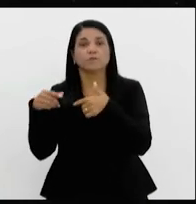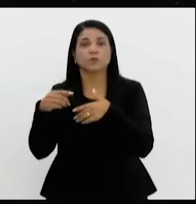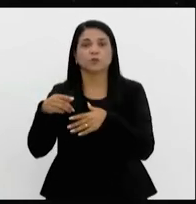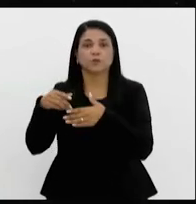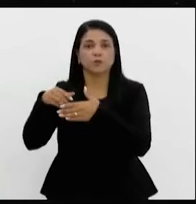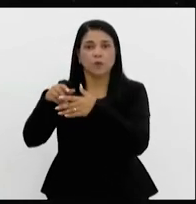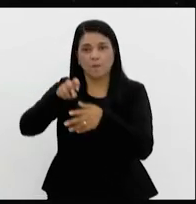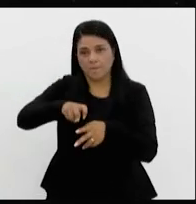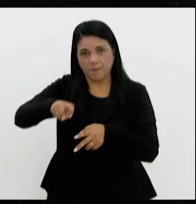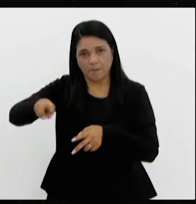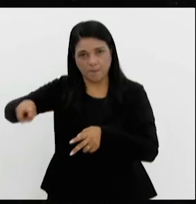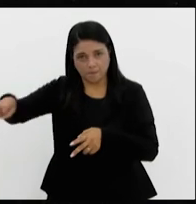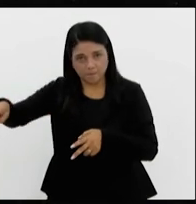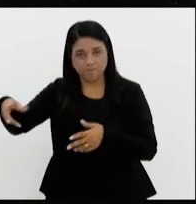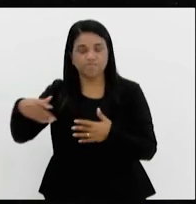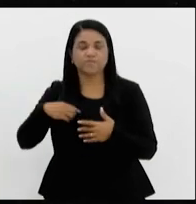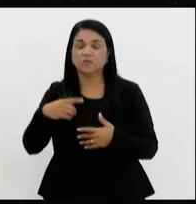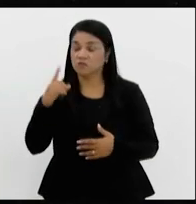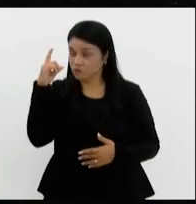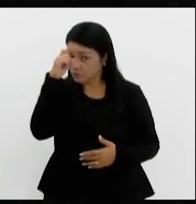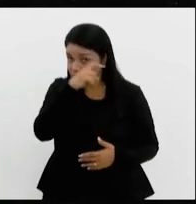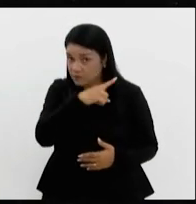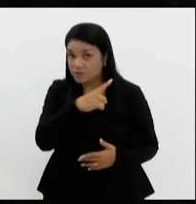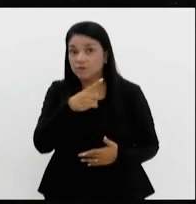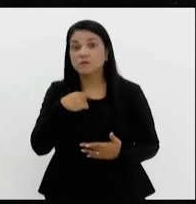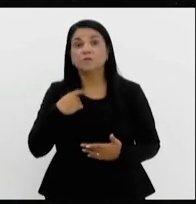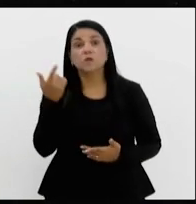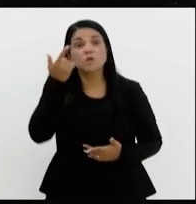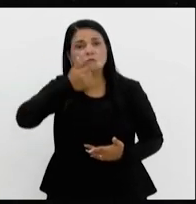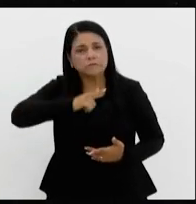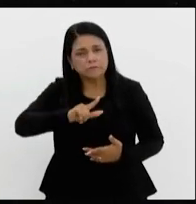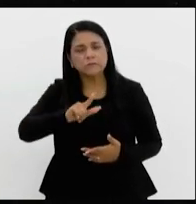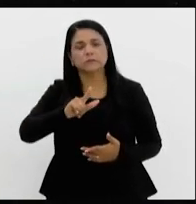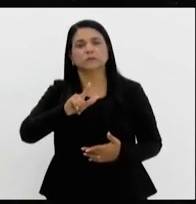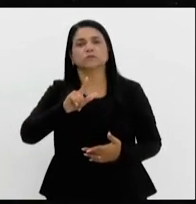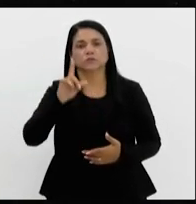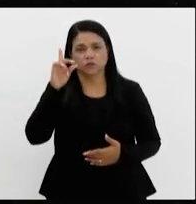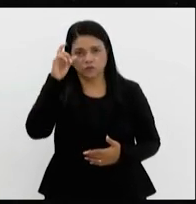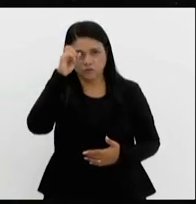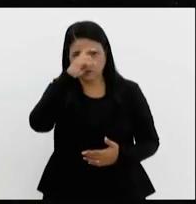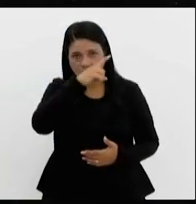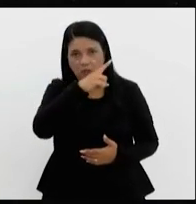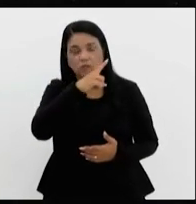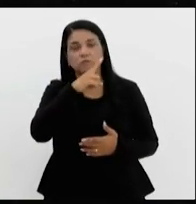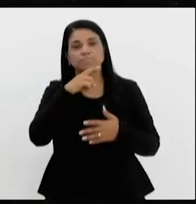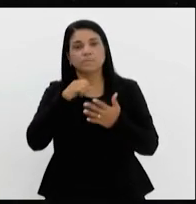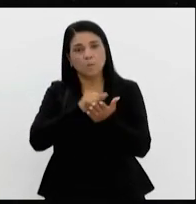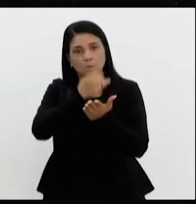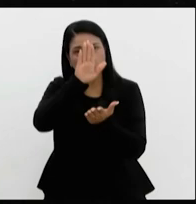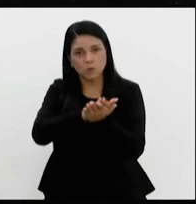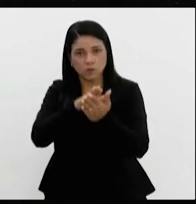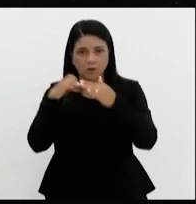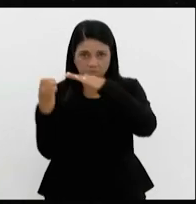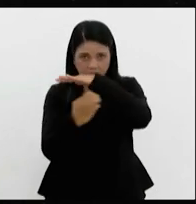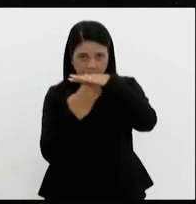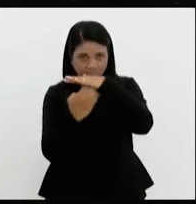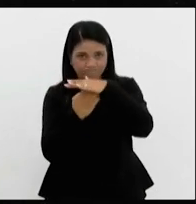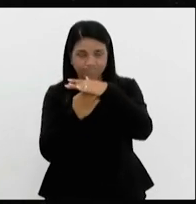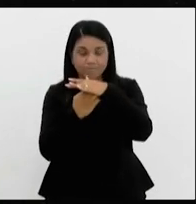surreal. Mas nós conseguimos aí com muita dificuldade alguns ônibus e notificar algumas empresas. Mas isso não